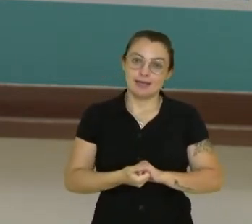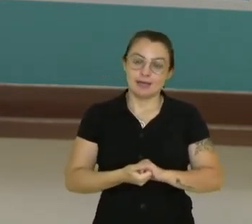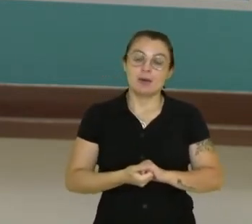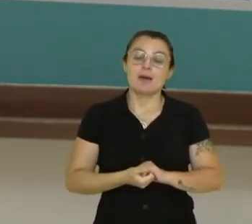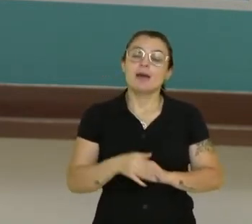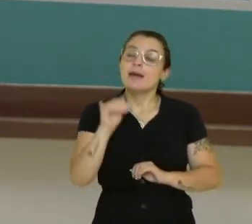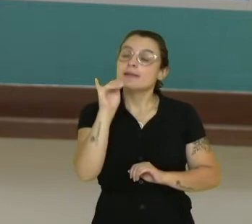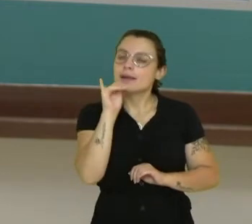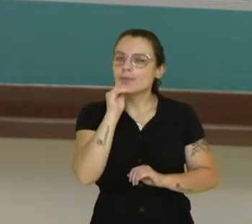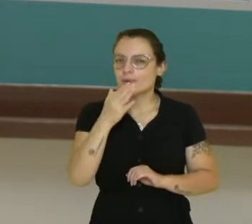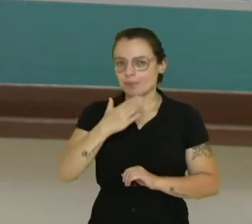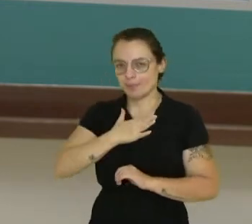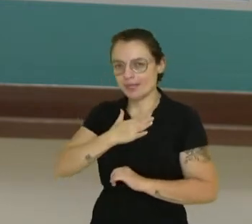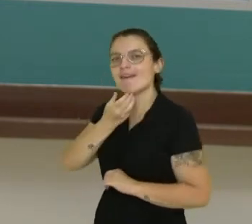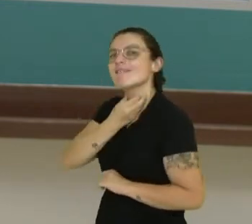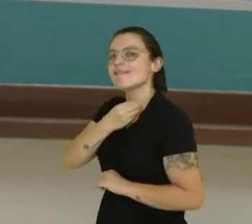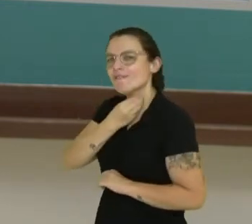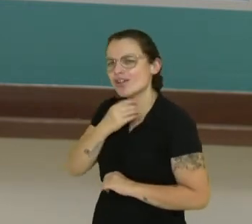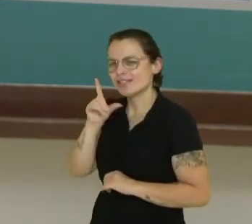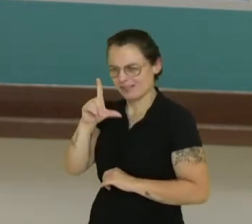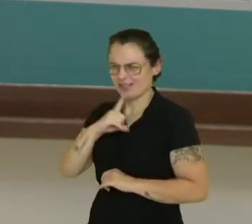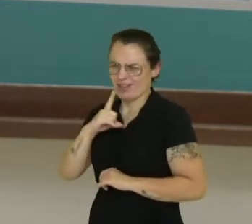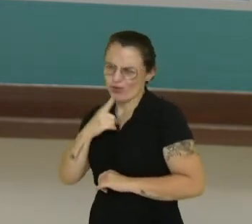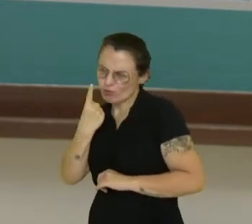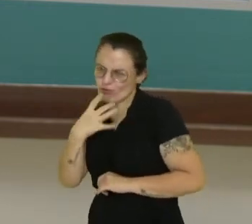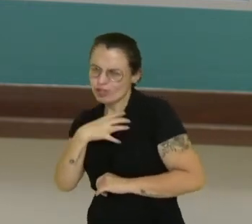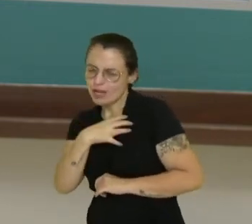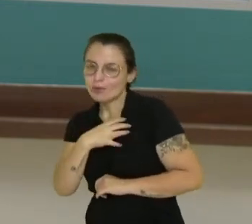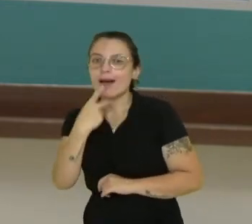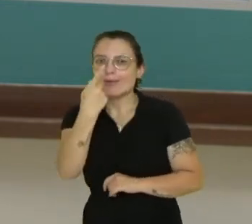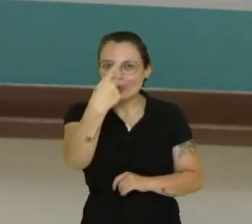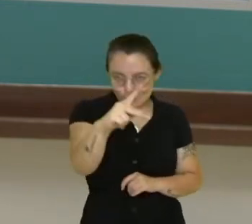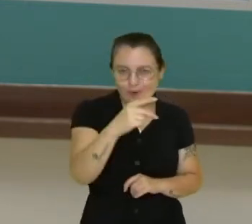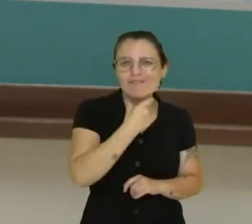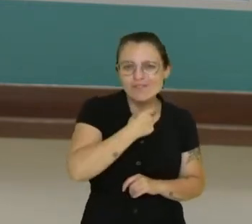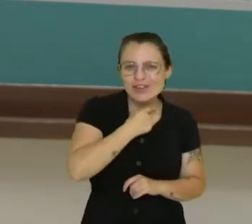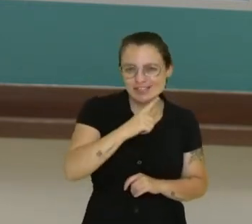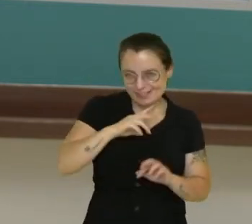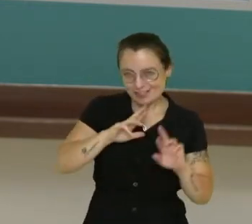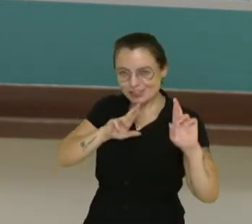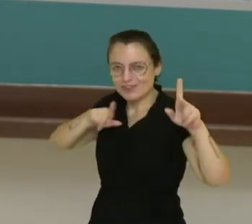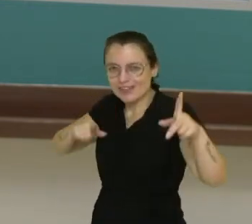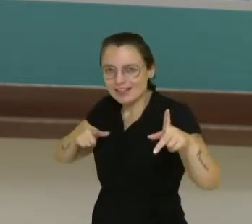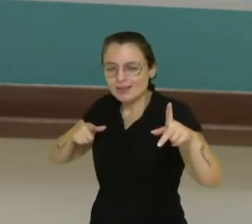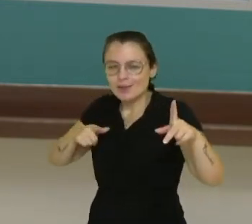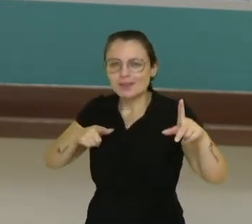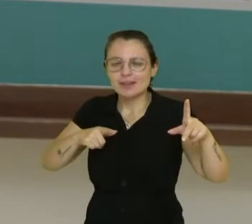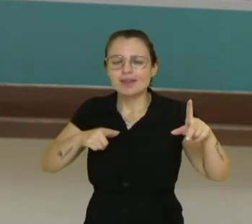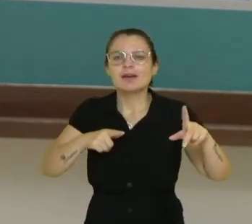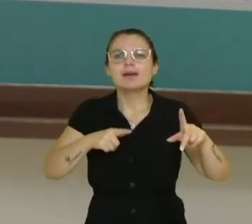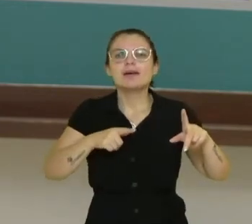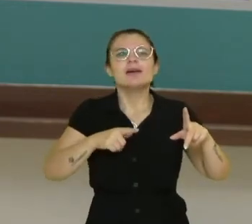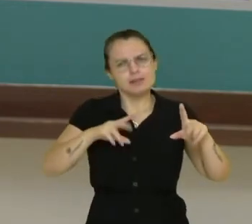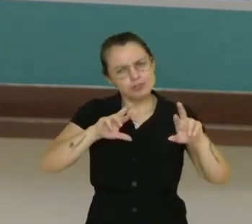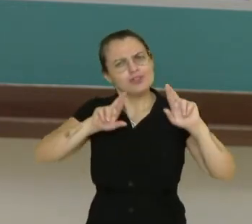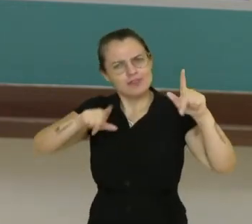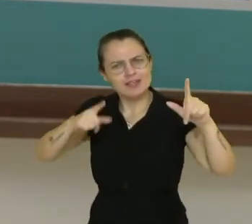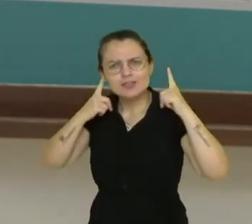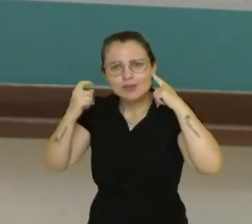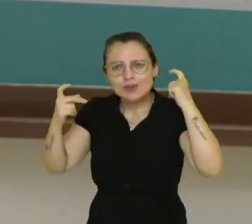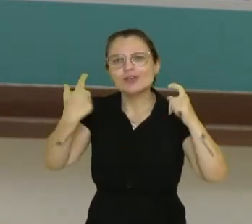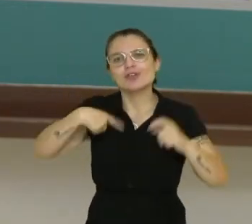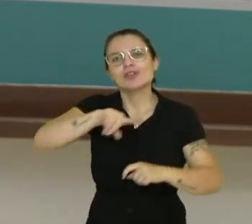outra, que é a nossa identidade. E esta identidade vocal nós vamos dar o nome de